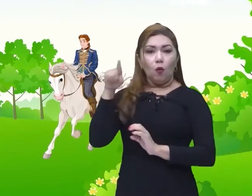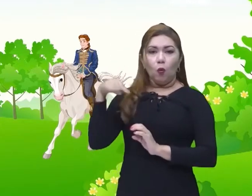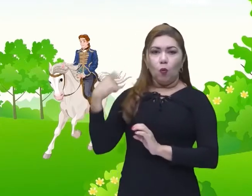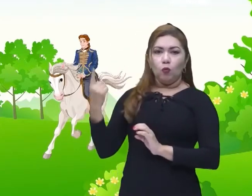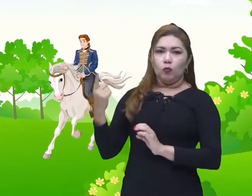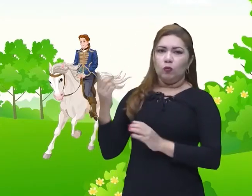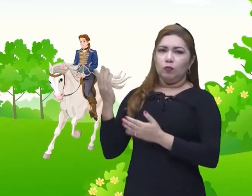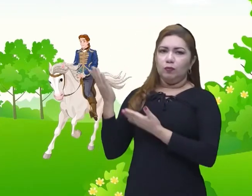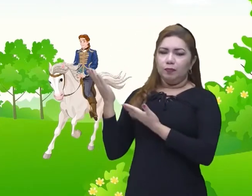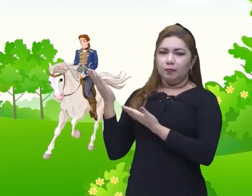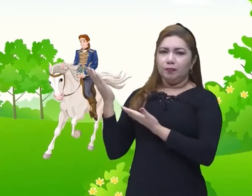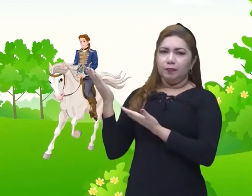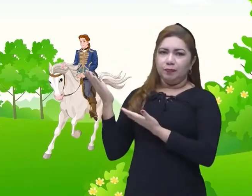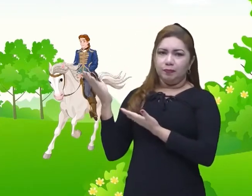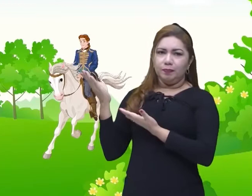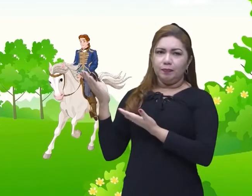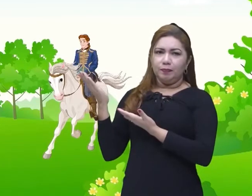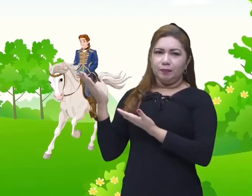aqui?